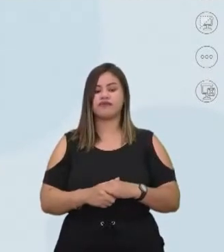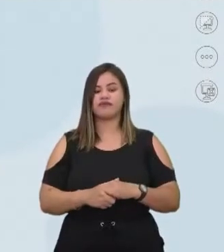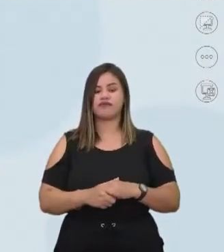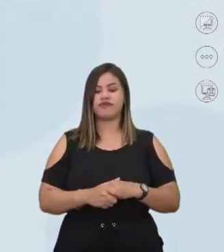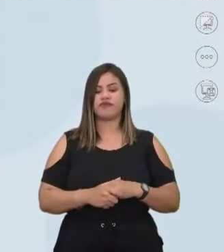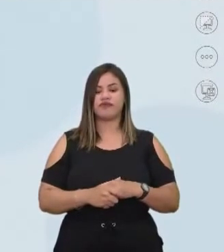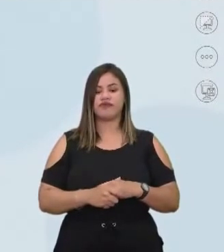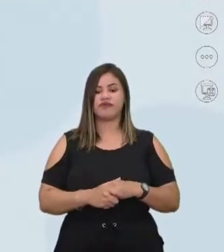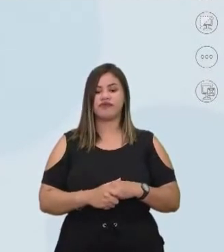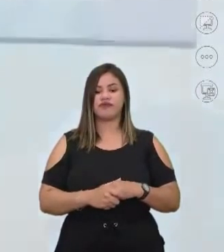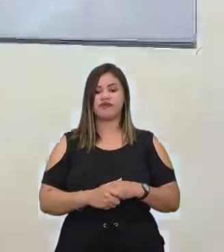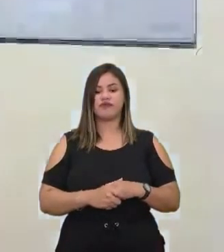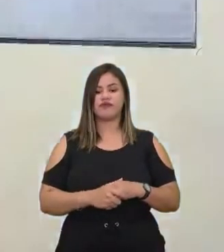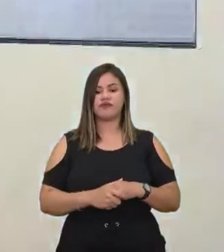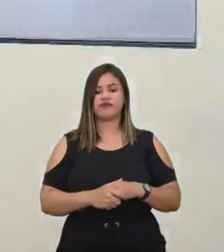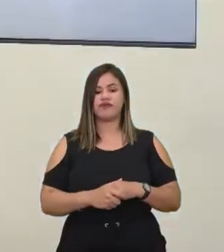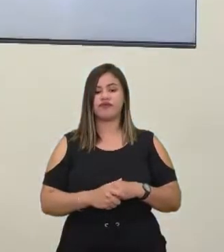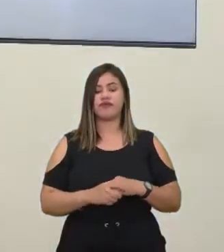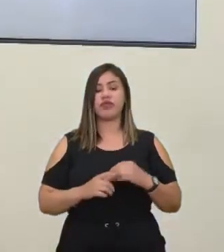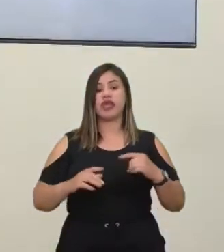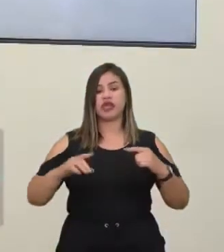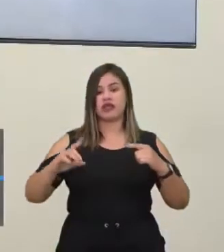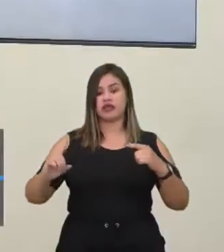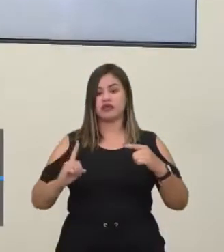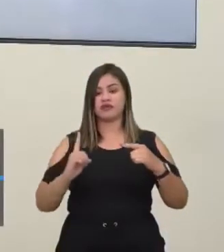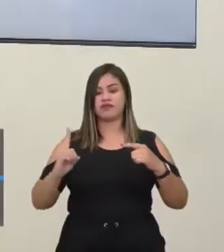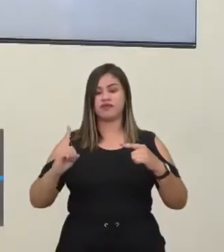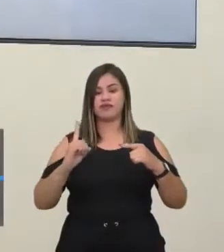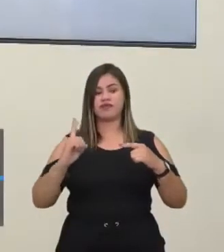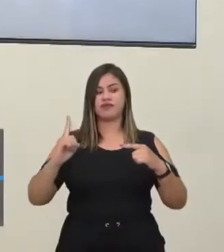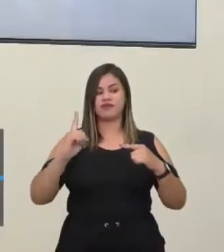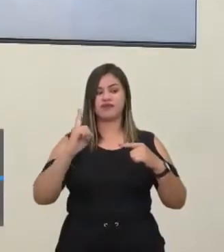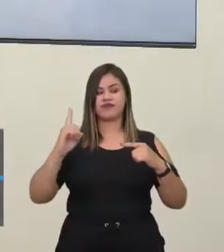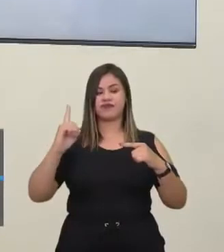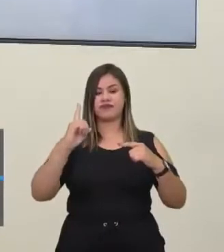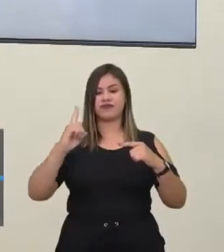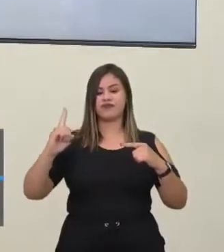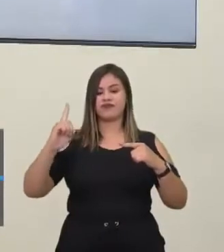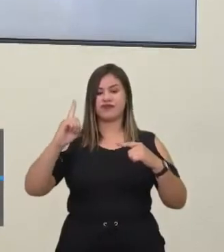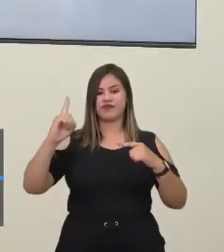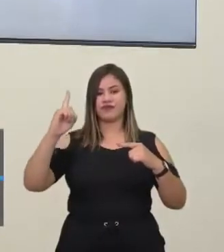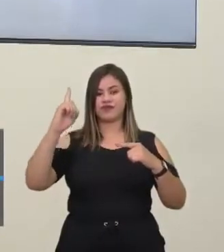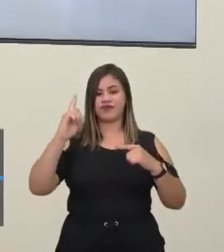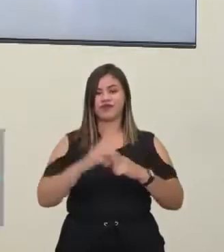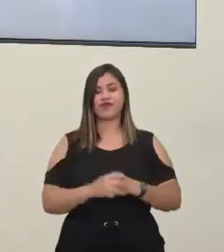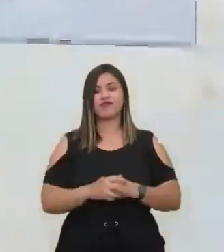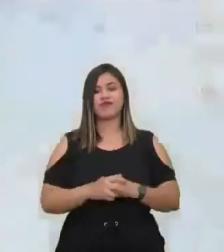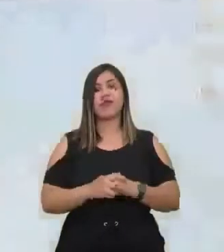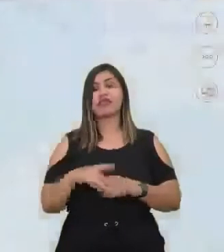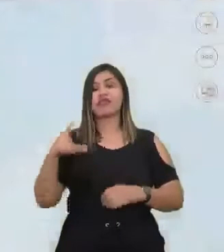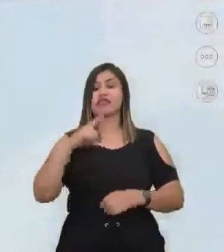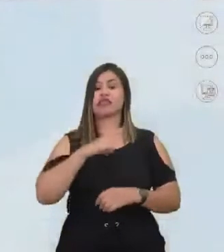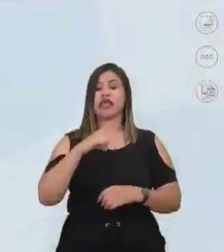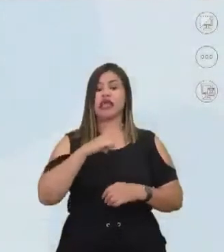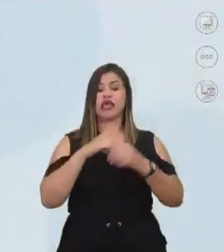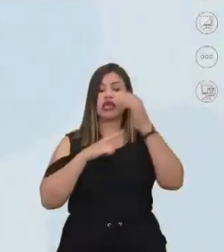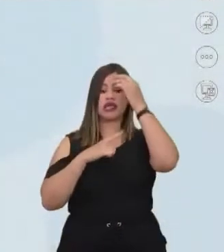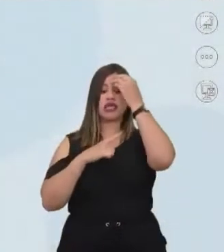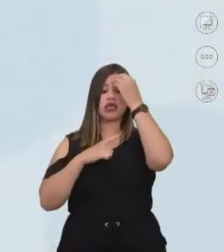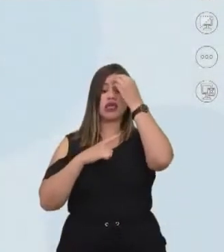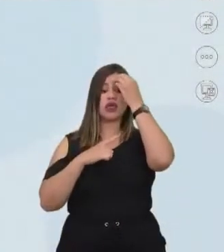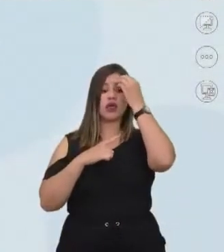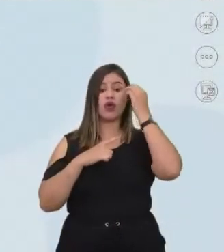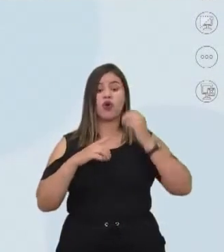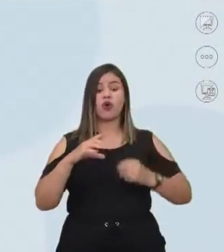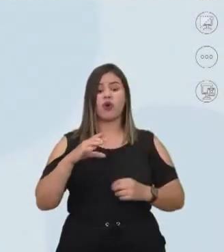né, descer para uma tessitura mais grave, como subir para uma tessitura mais aguda, tá bom? E nós temos aí, né, os